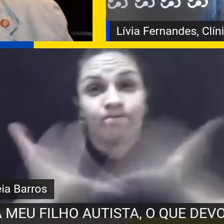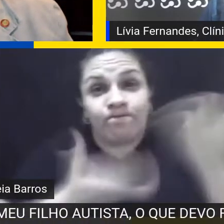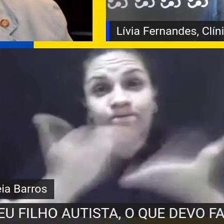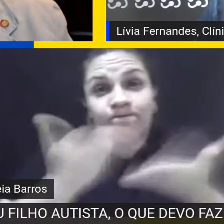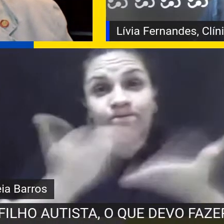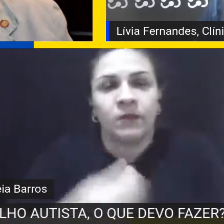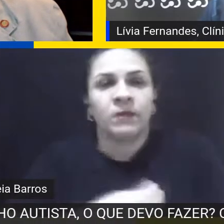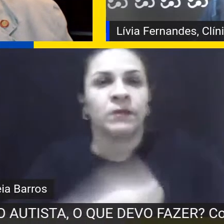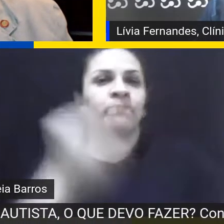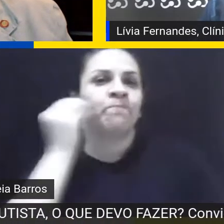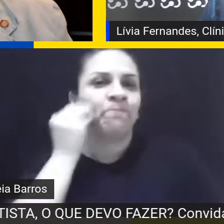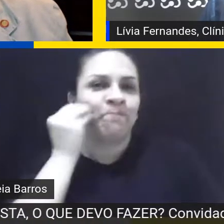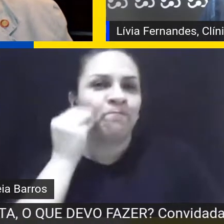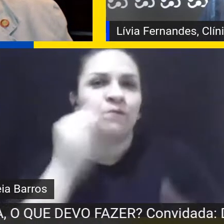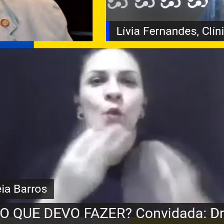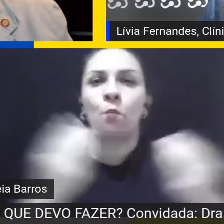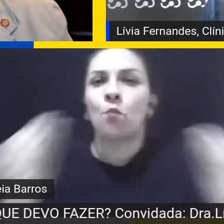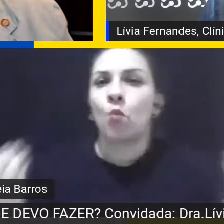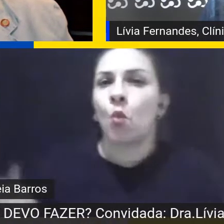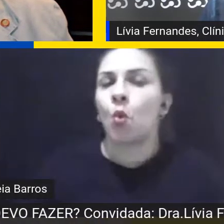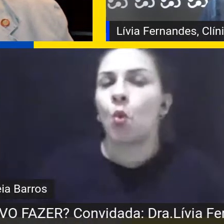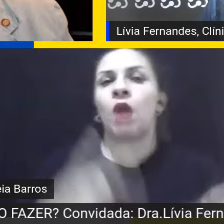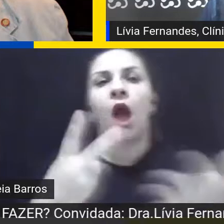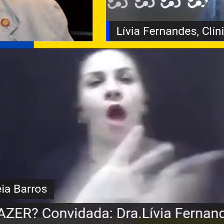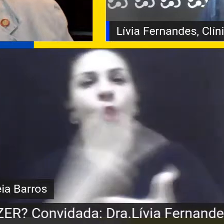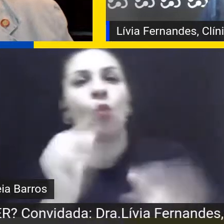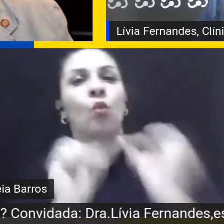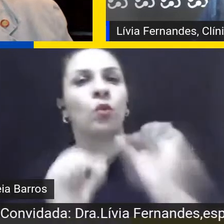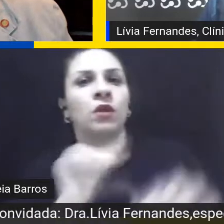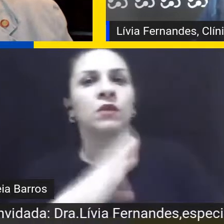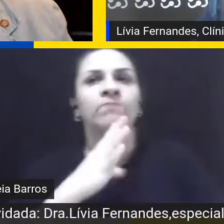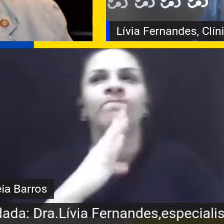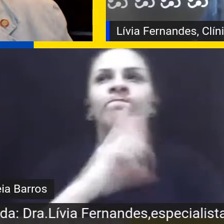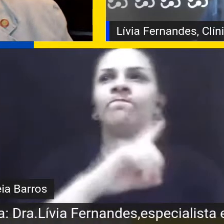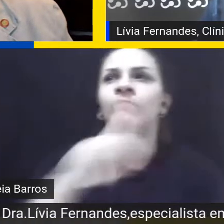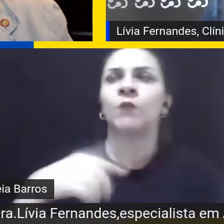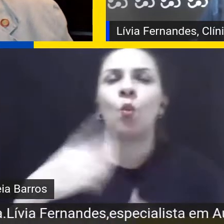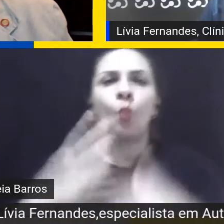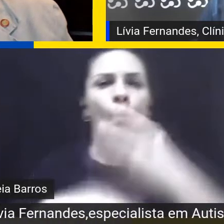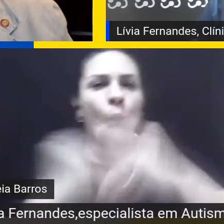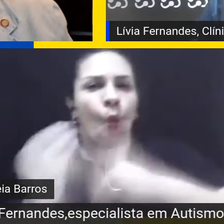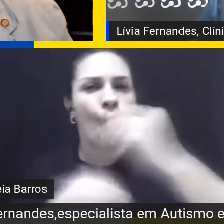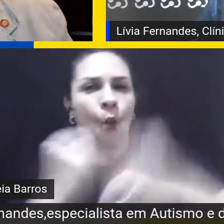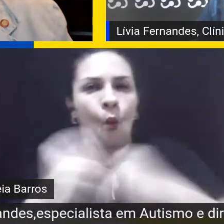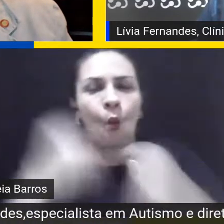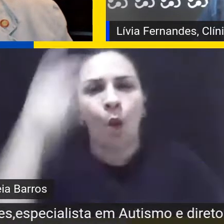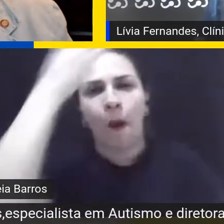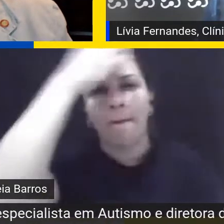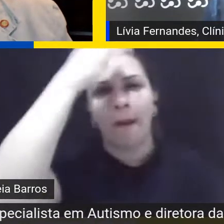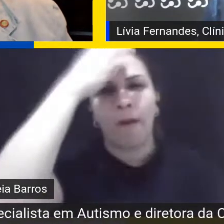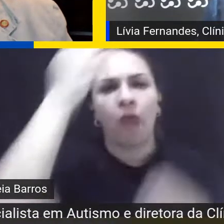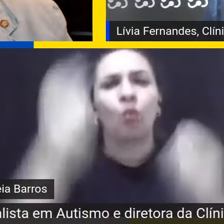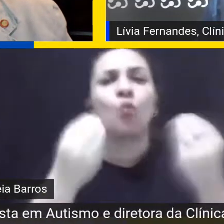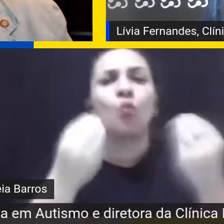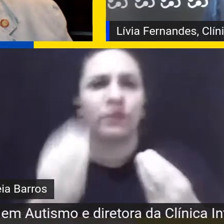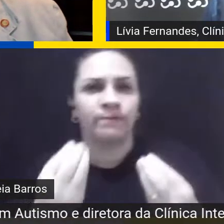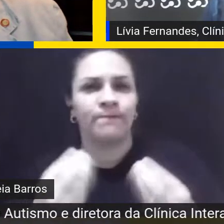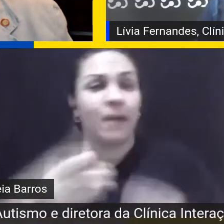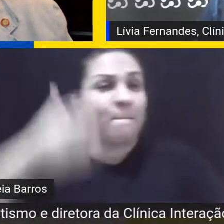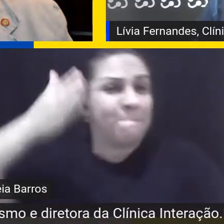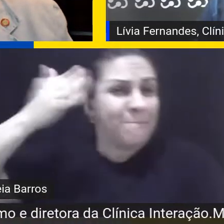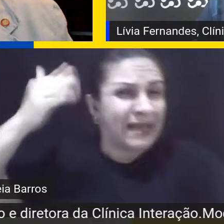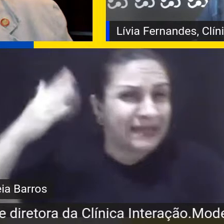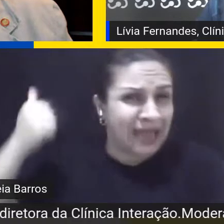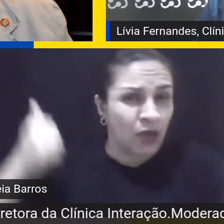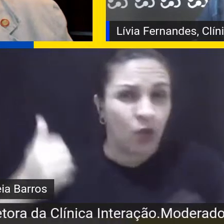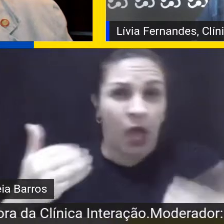né? Todos os transtornos mentais. E naquela época, o autismo não era